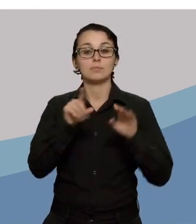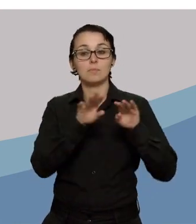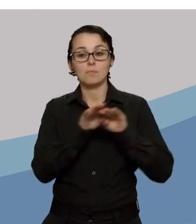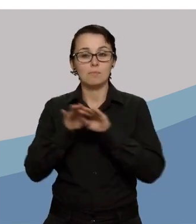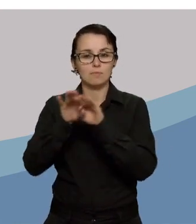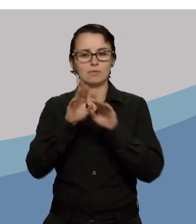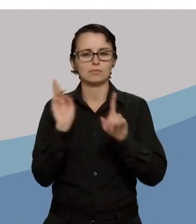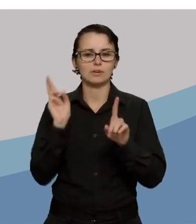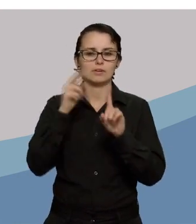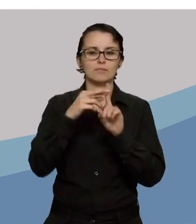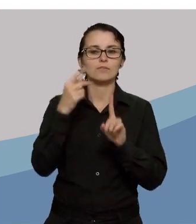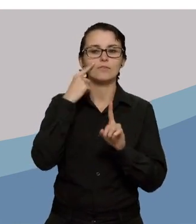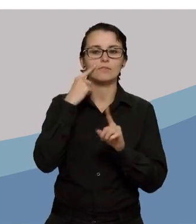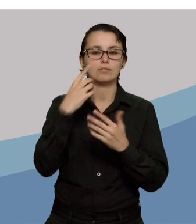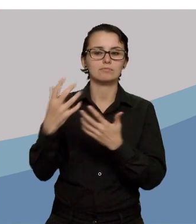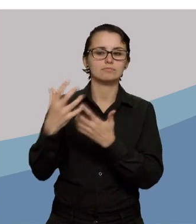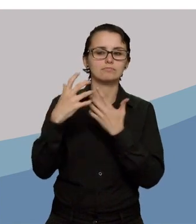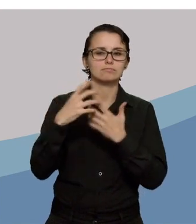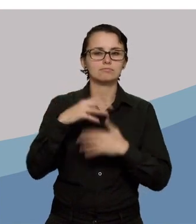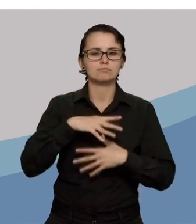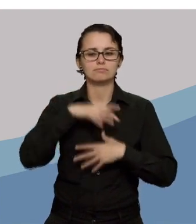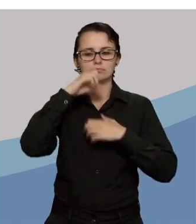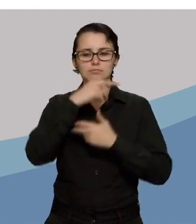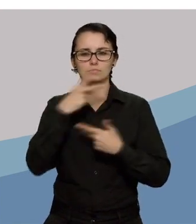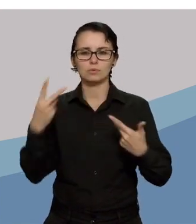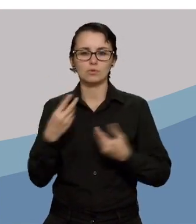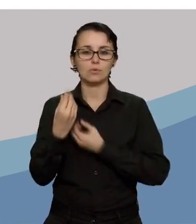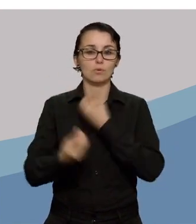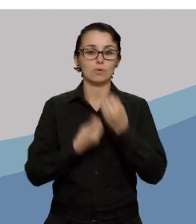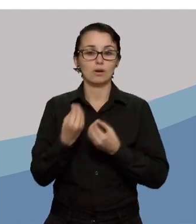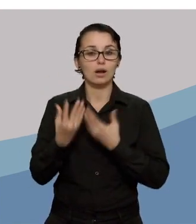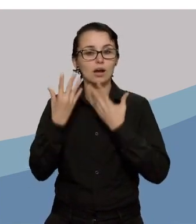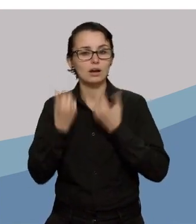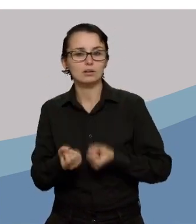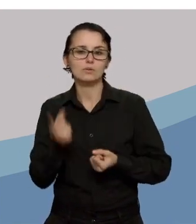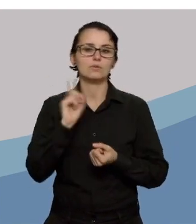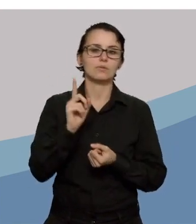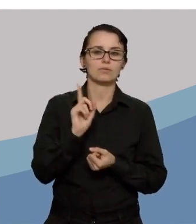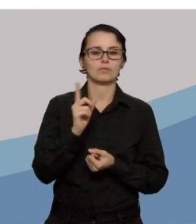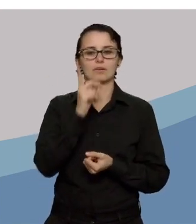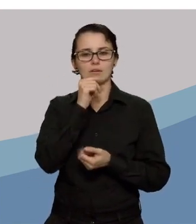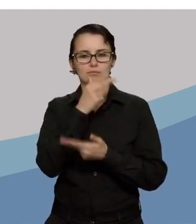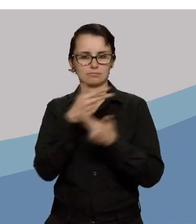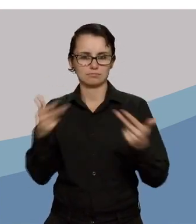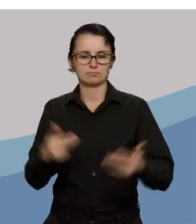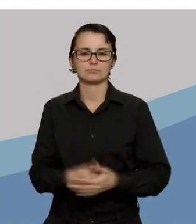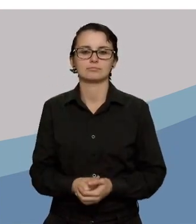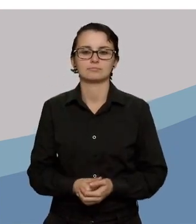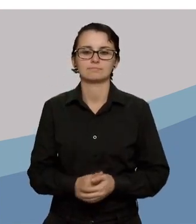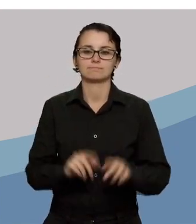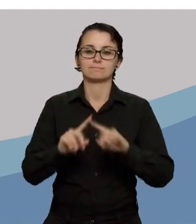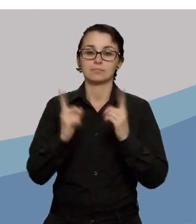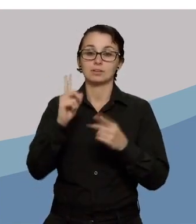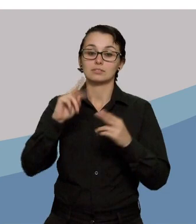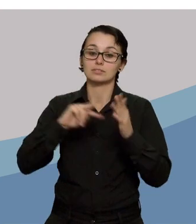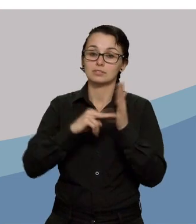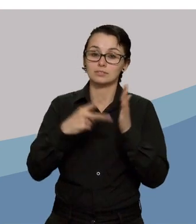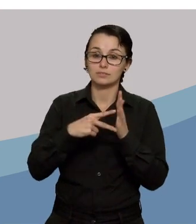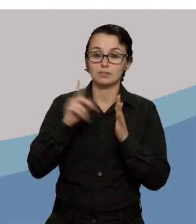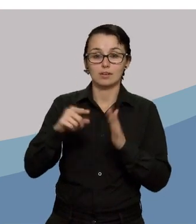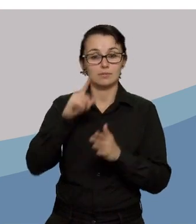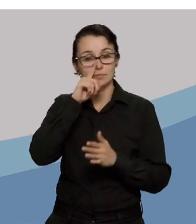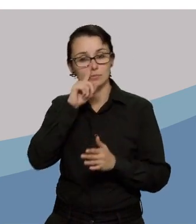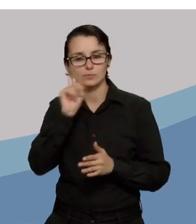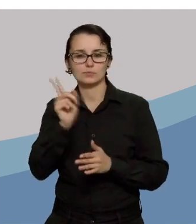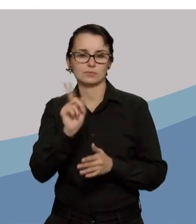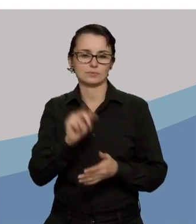por provocar estímulos sensoriais que afetam a aceitação para o consumo humano, mas que não necessariamente